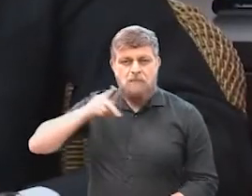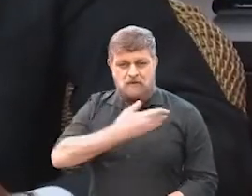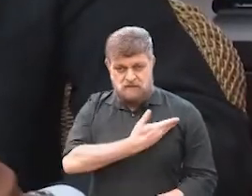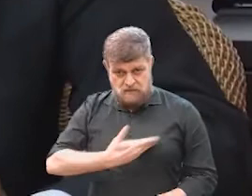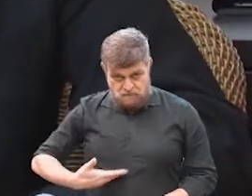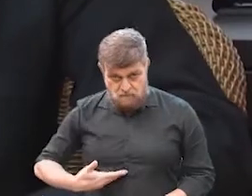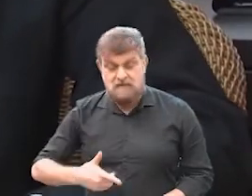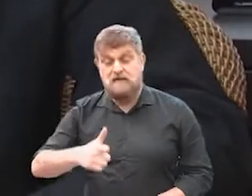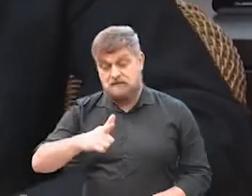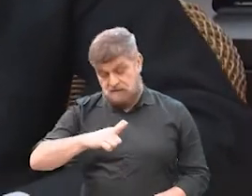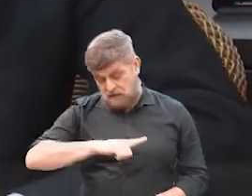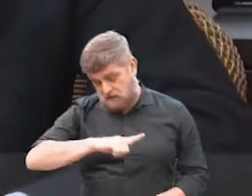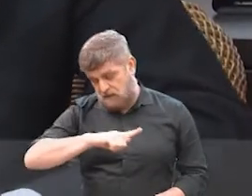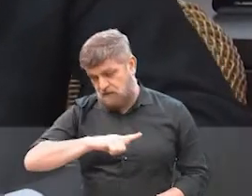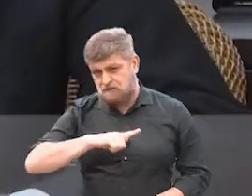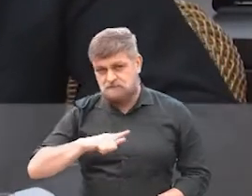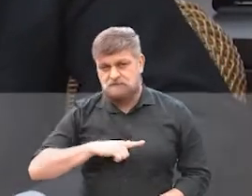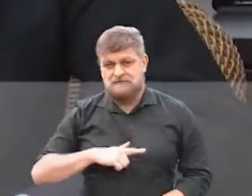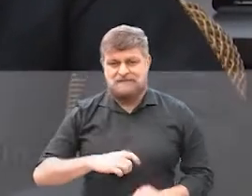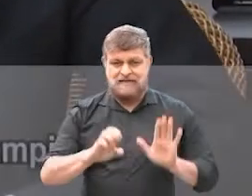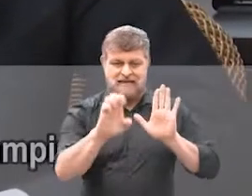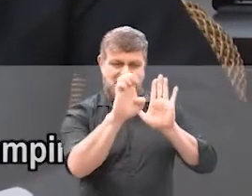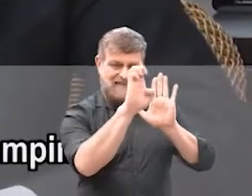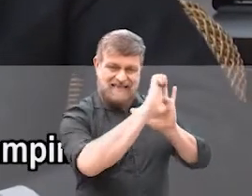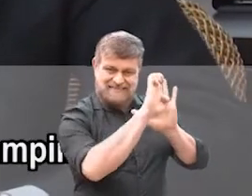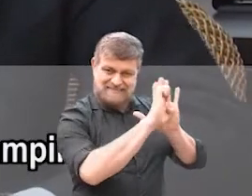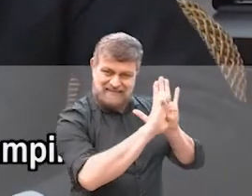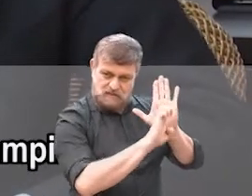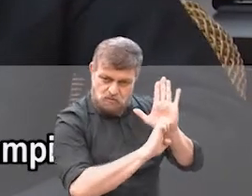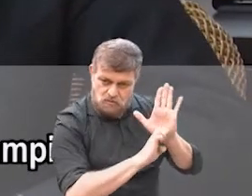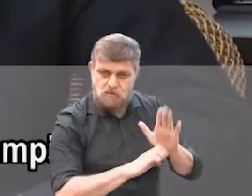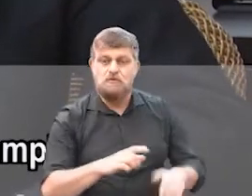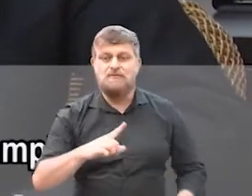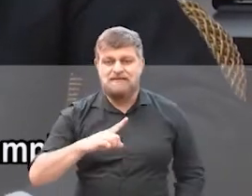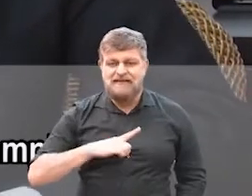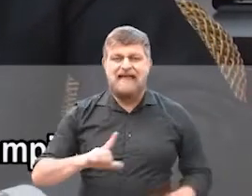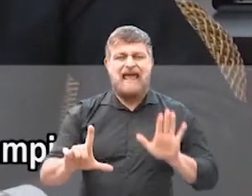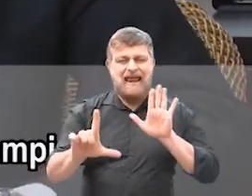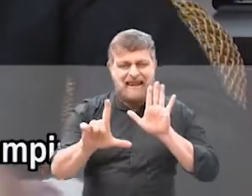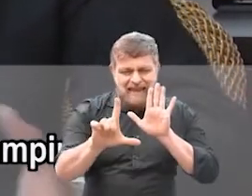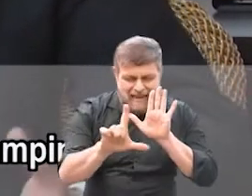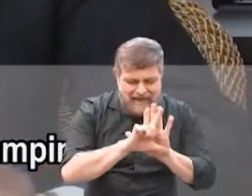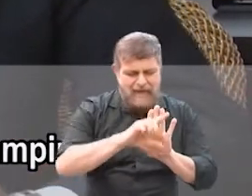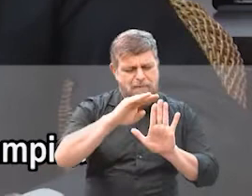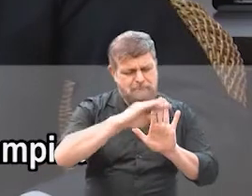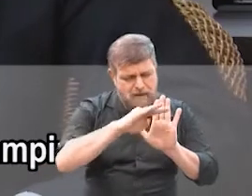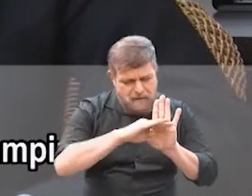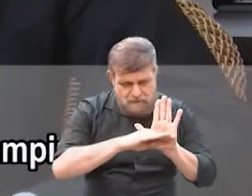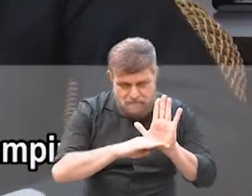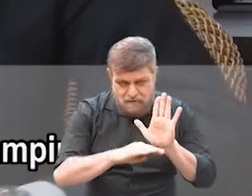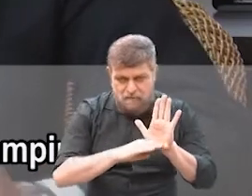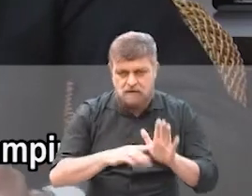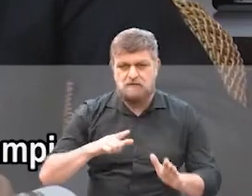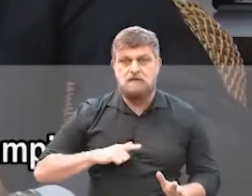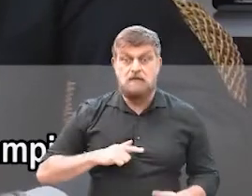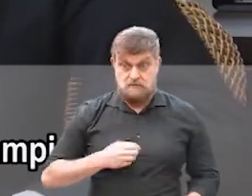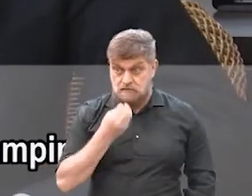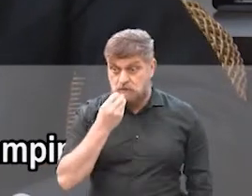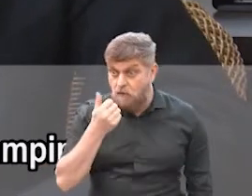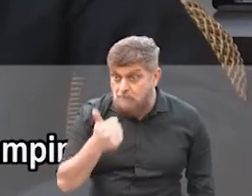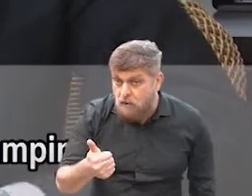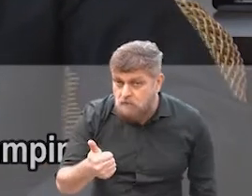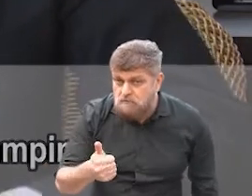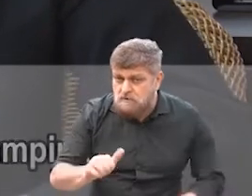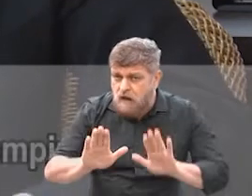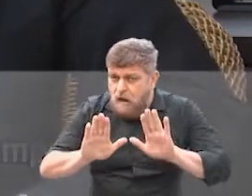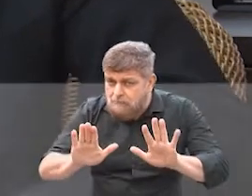públicas existem, os estatutos, as leis, os regramentos existem, são muito bons,